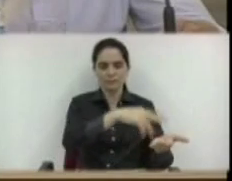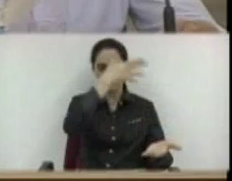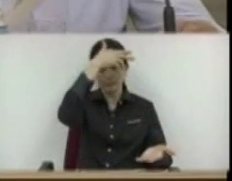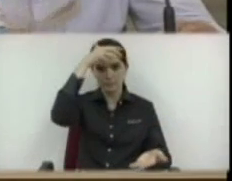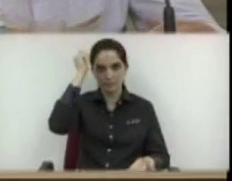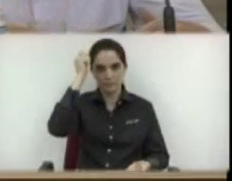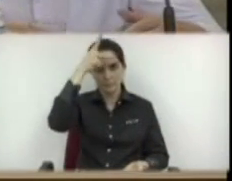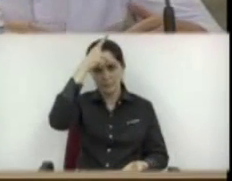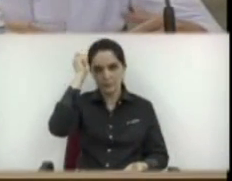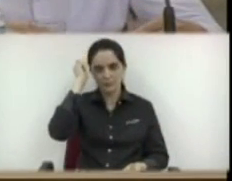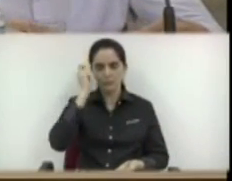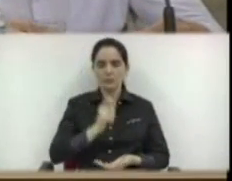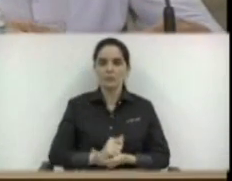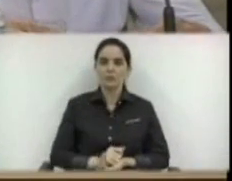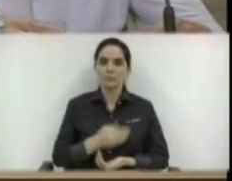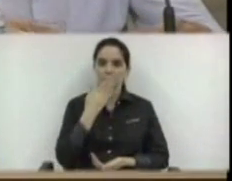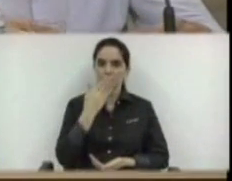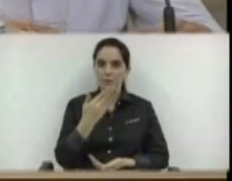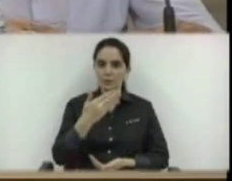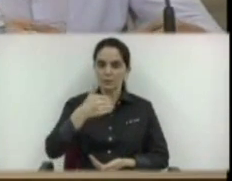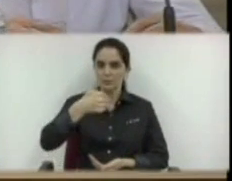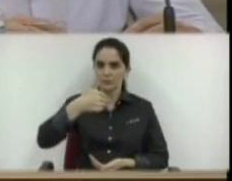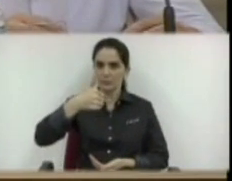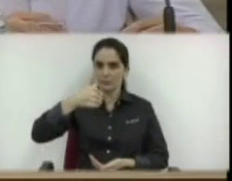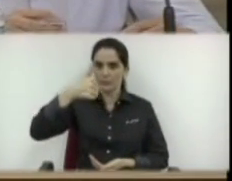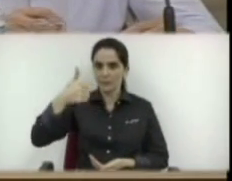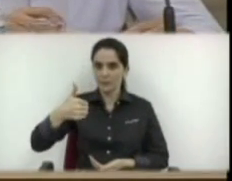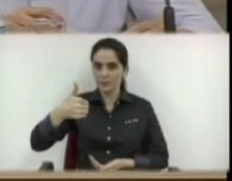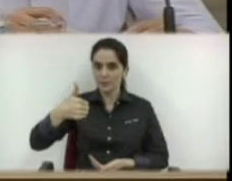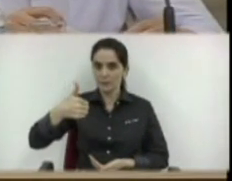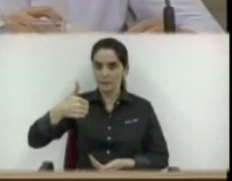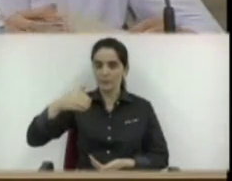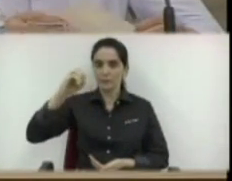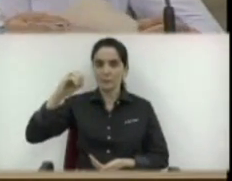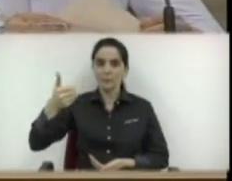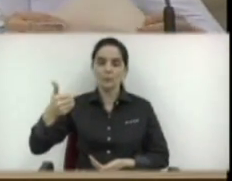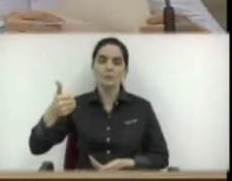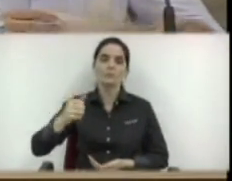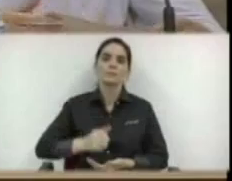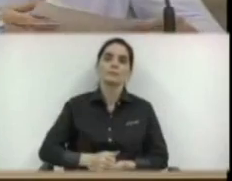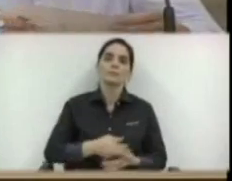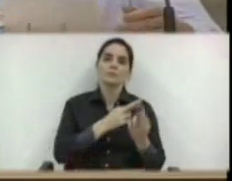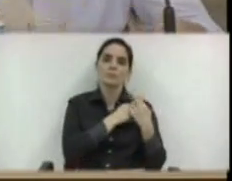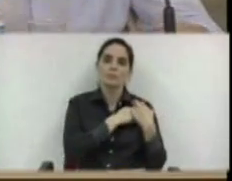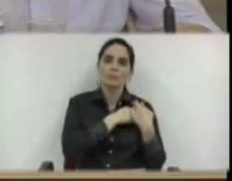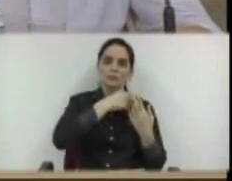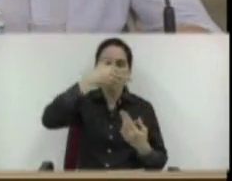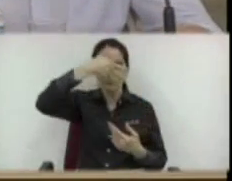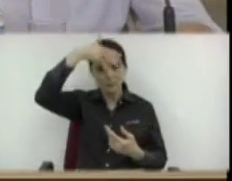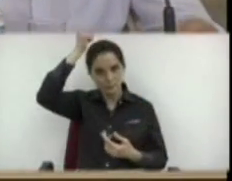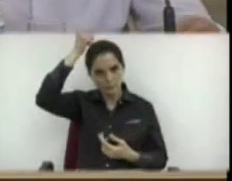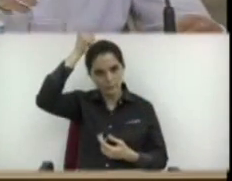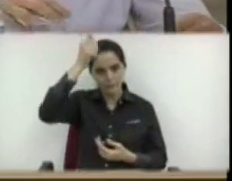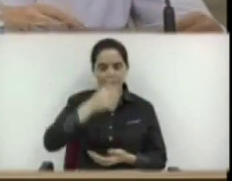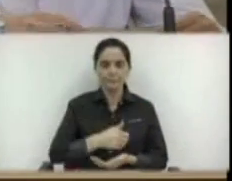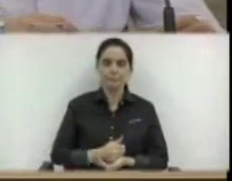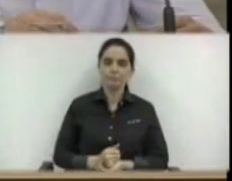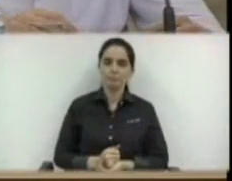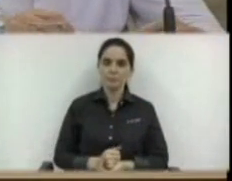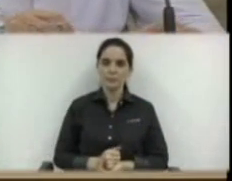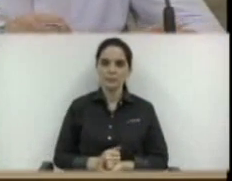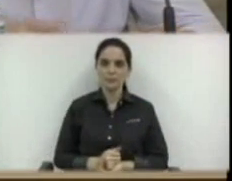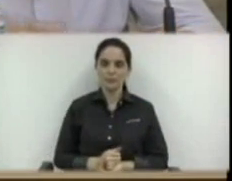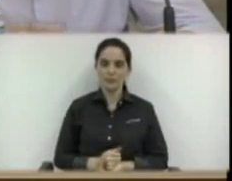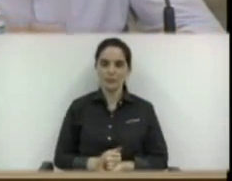ao Executivo. Requerimento 1101, autor, vereador Toninho Franco. Requerimento